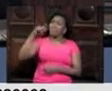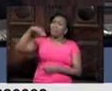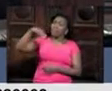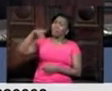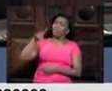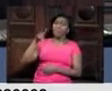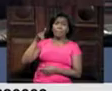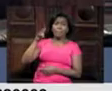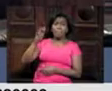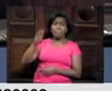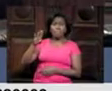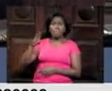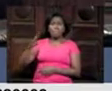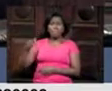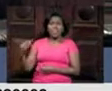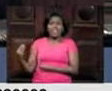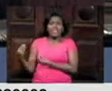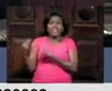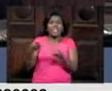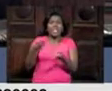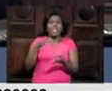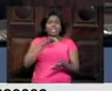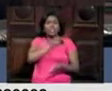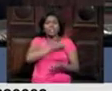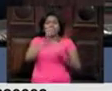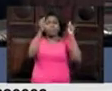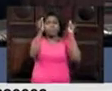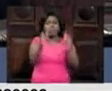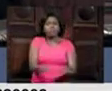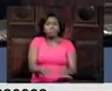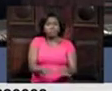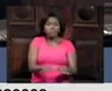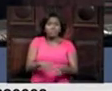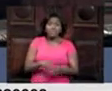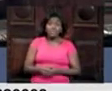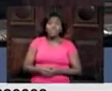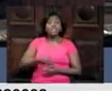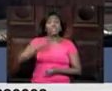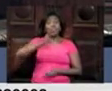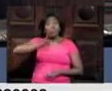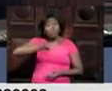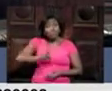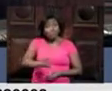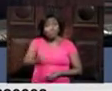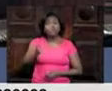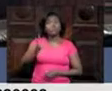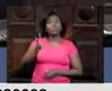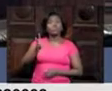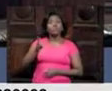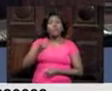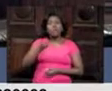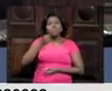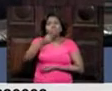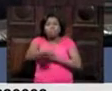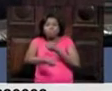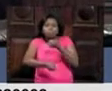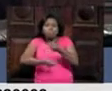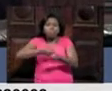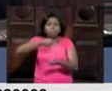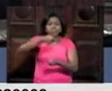faliu o Estado do Rio de Janeiro, o seu PMDB, que continua produzindo, continua alimentando